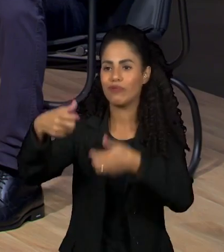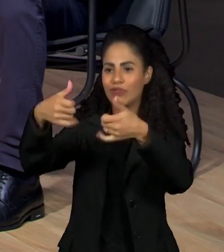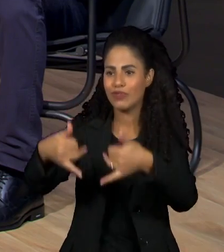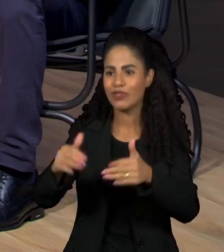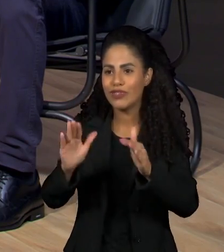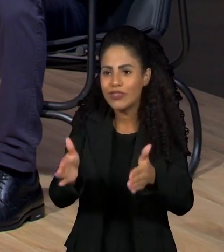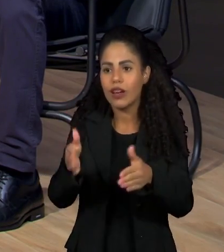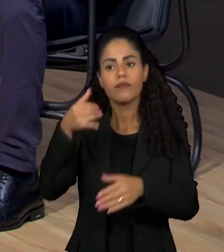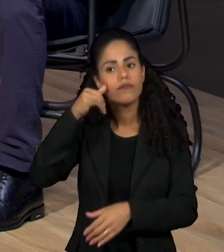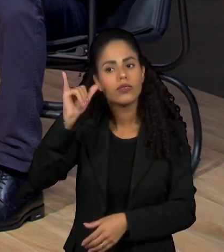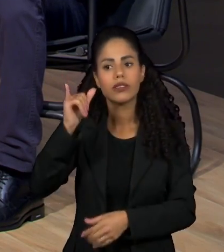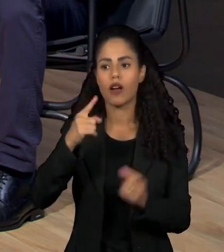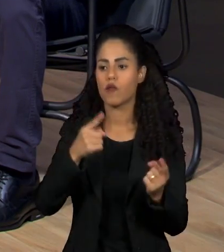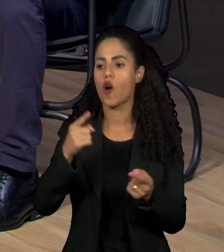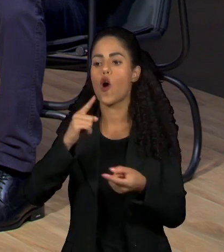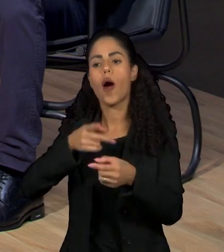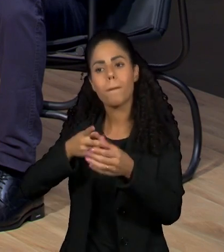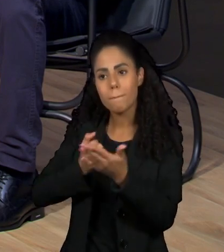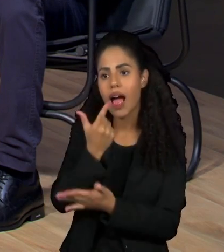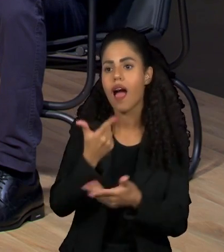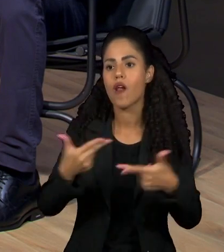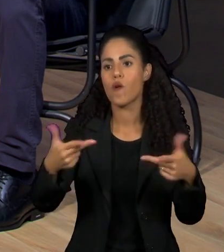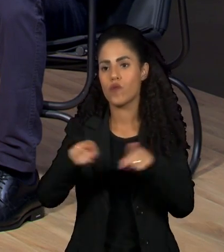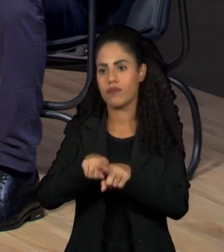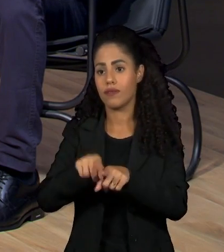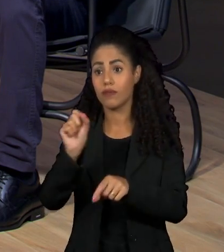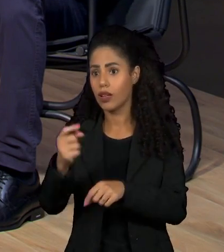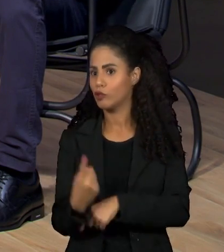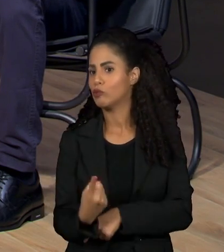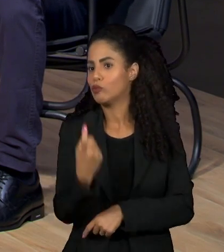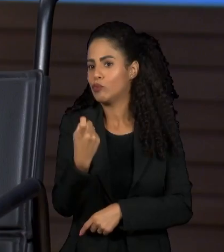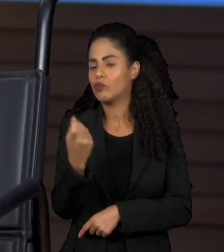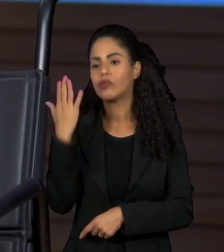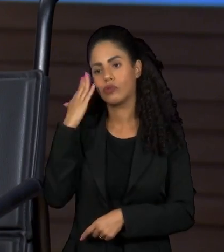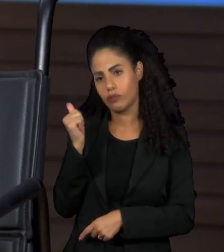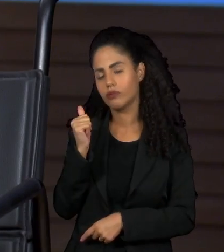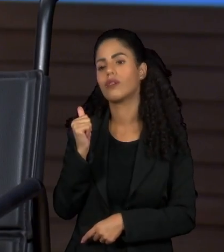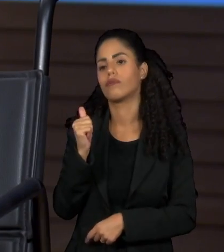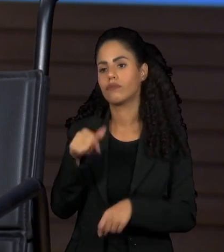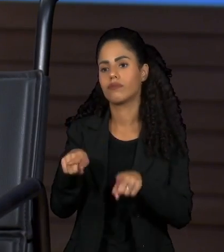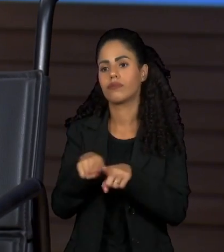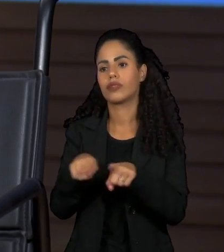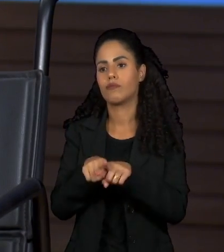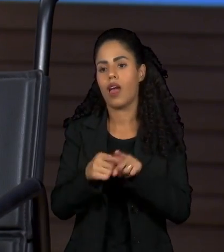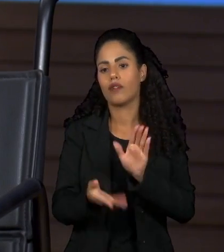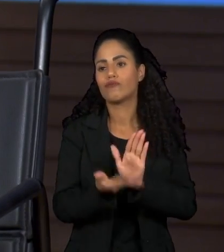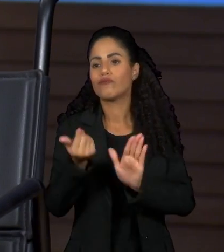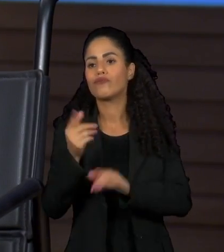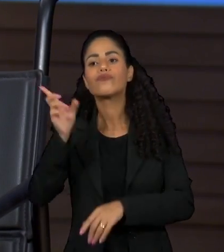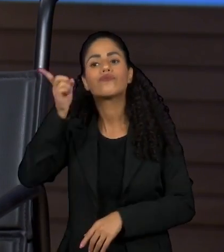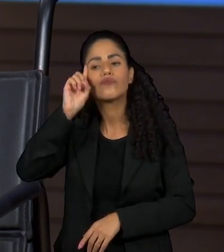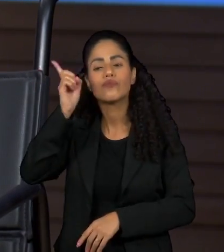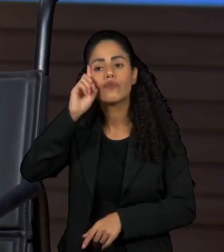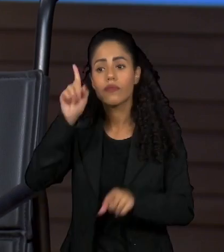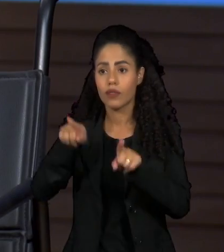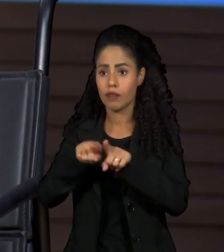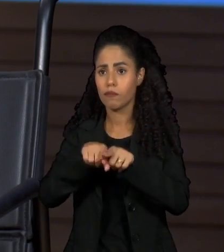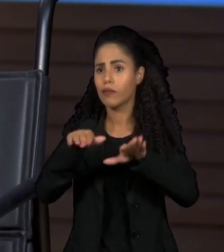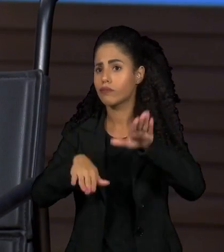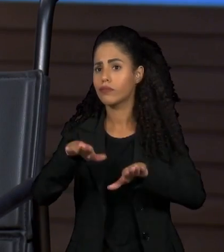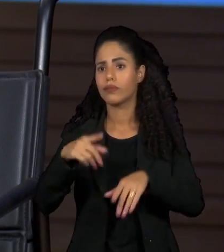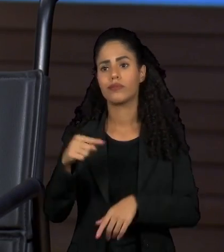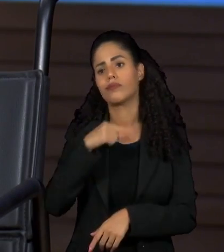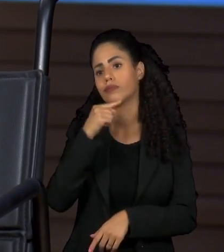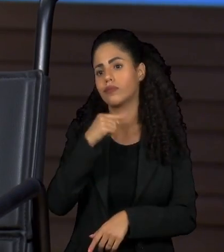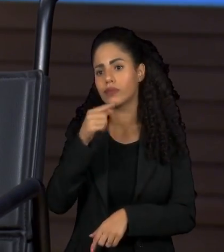evitar é o primeiro passo, né? Evitar ali esses de uso único, o que a gente consegue ali tirar do nosso dia a dia. O que a gente não consegue, então,